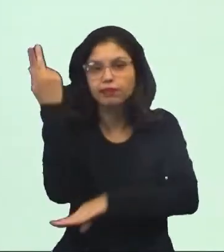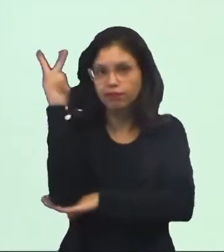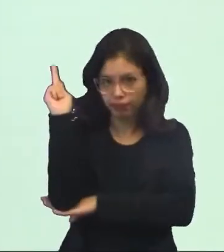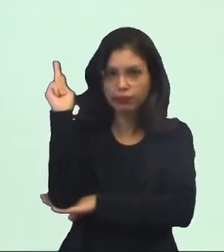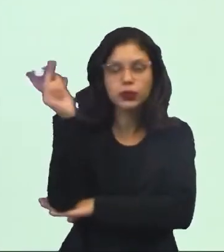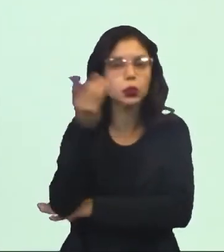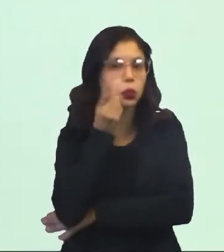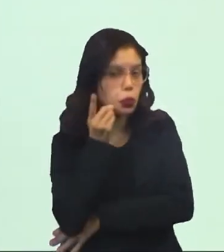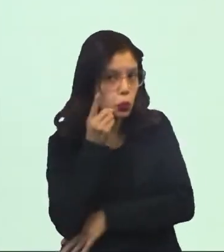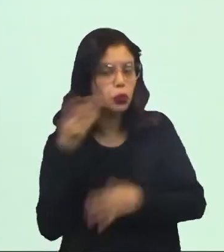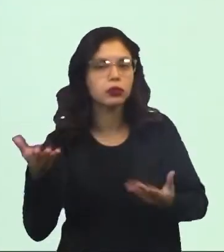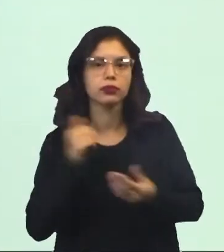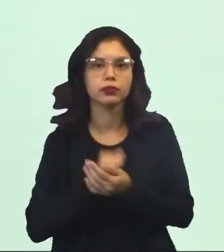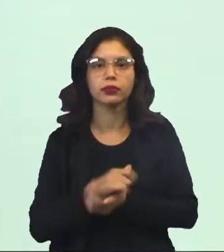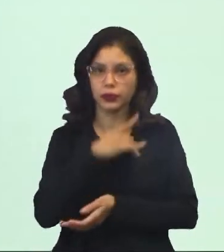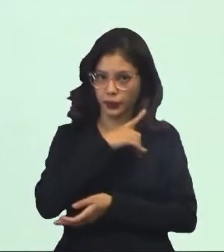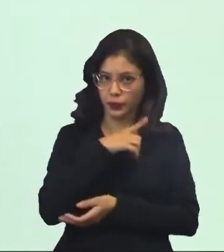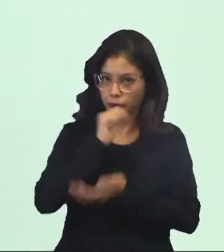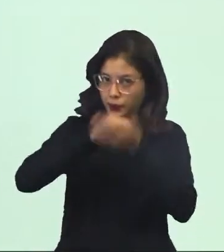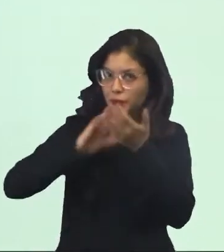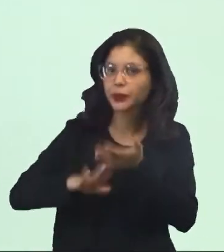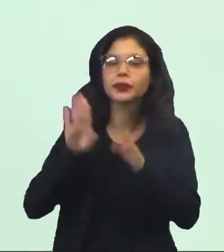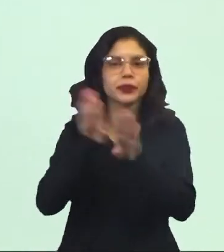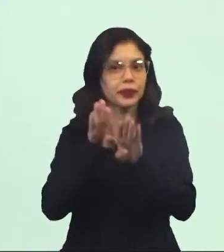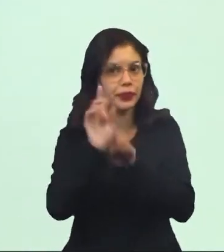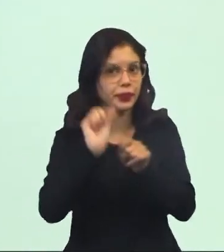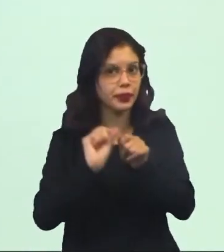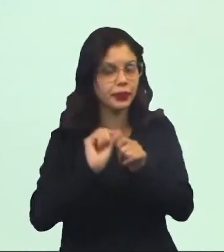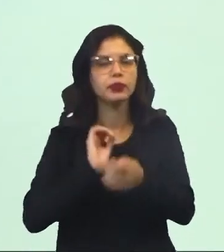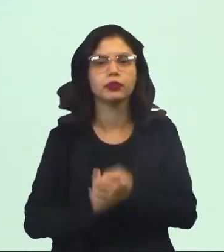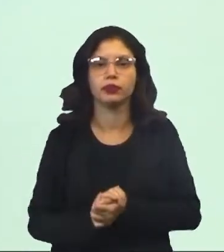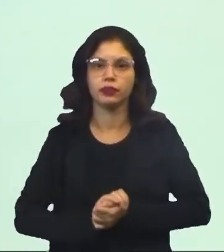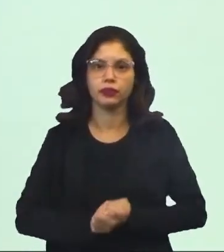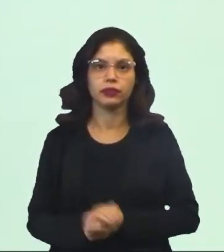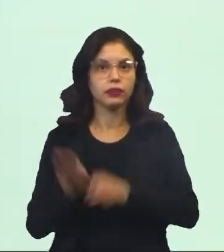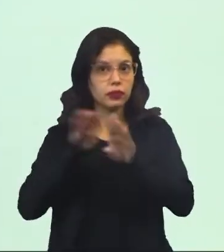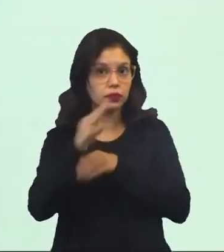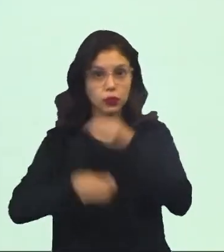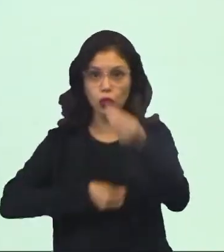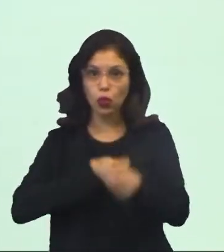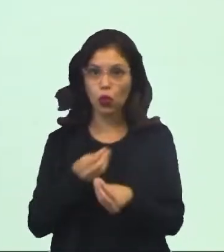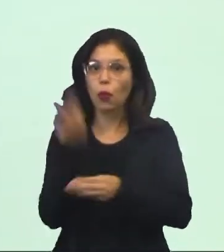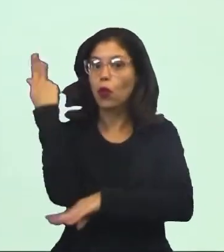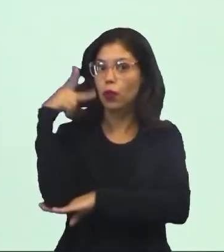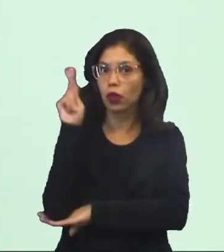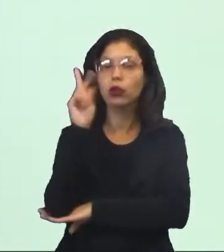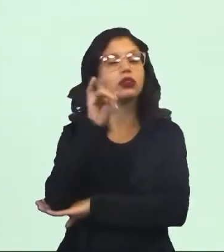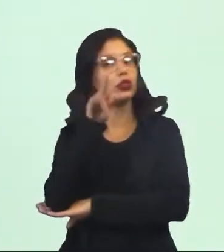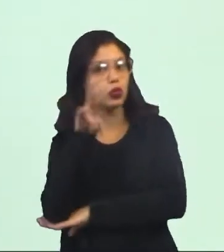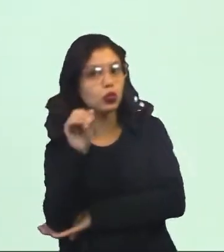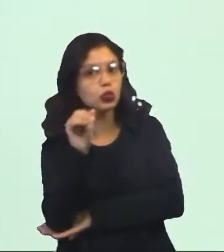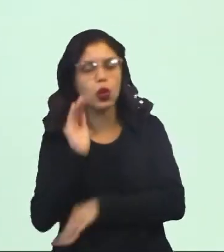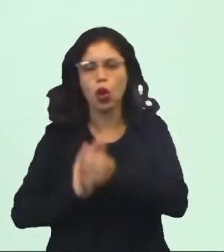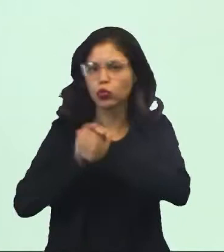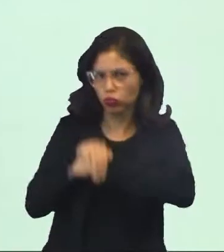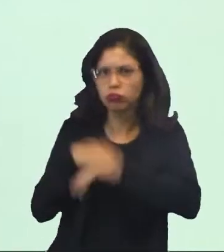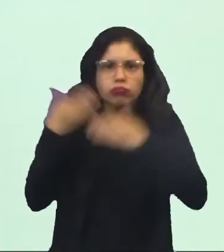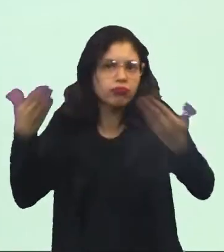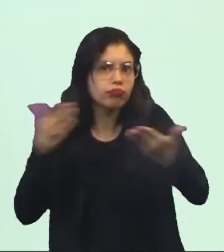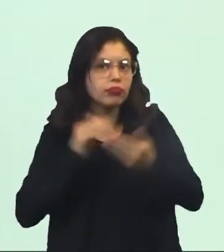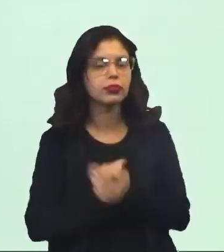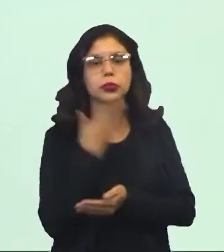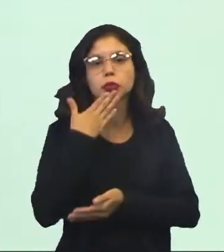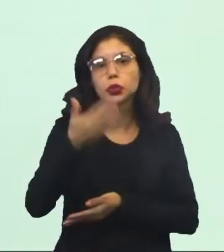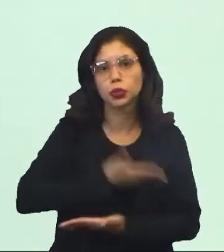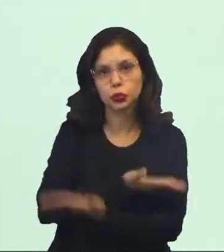períodos do dia. Tem atividades que são executadas tanto no período diurno quanto noturno. Se eu pedisse